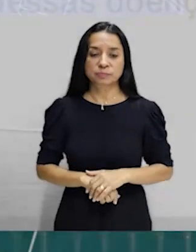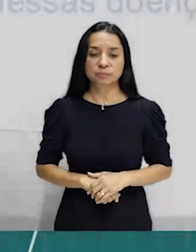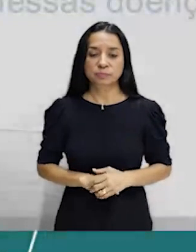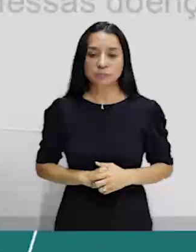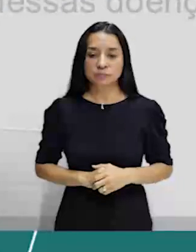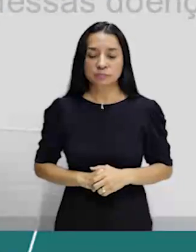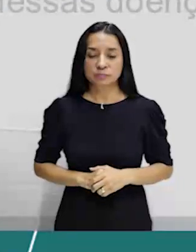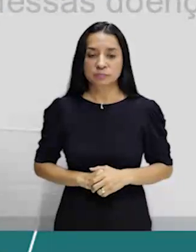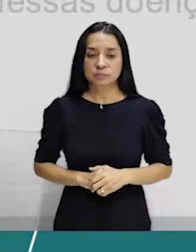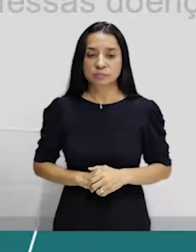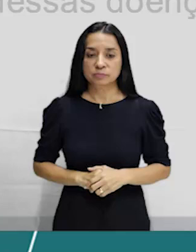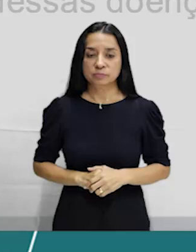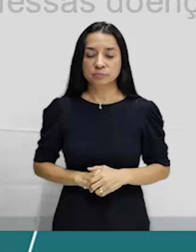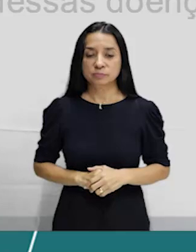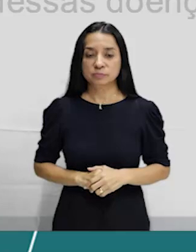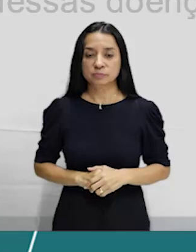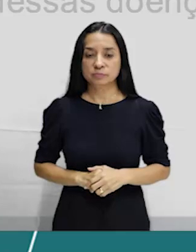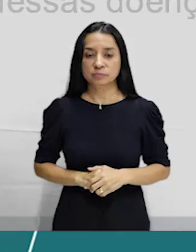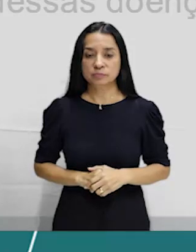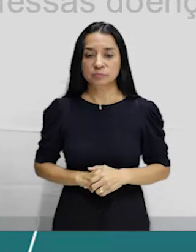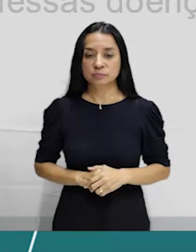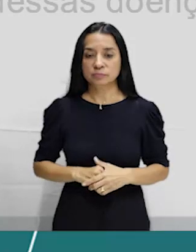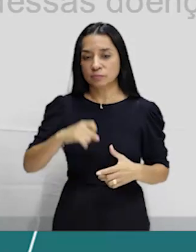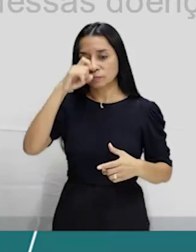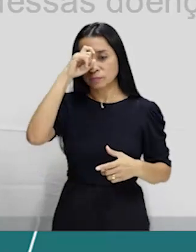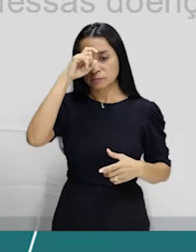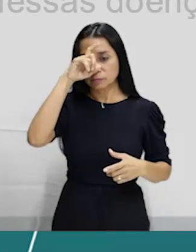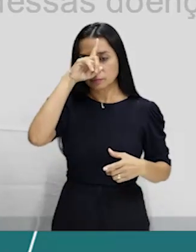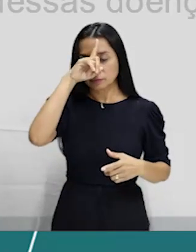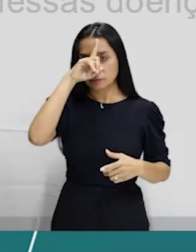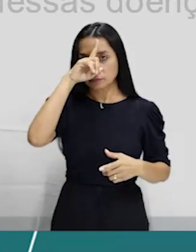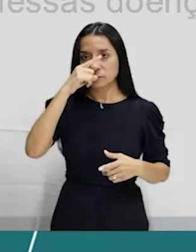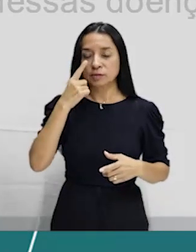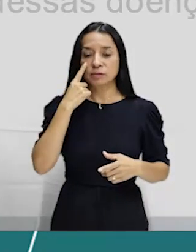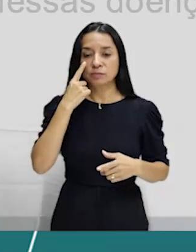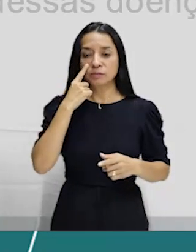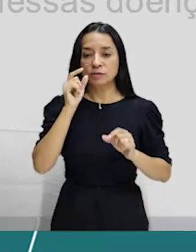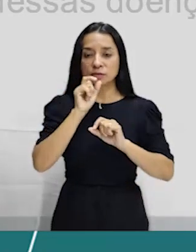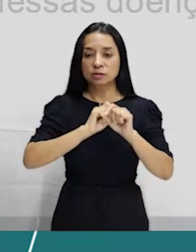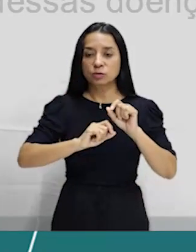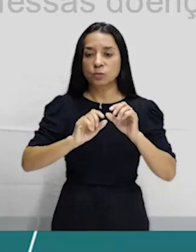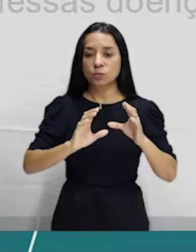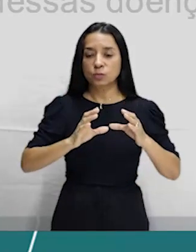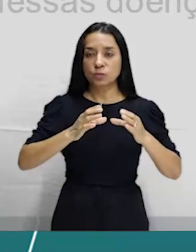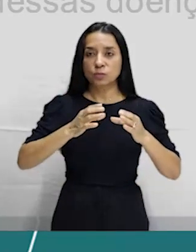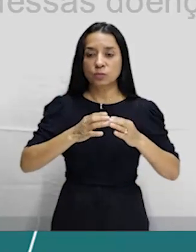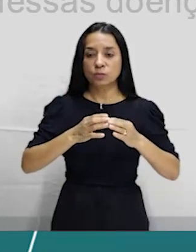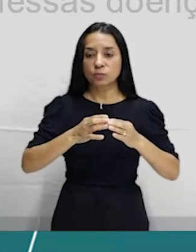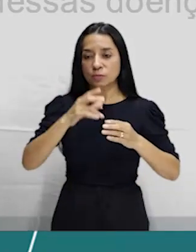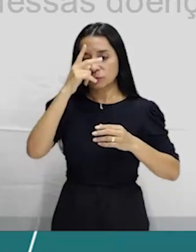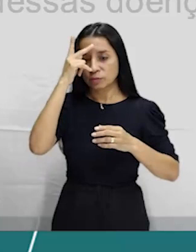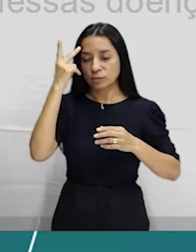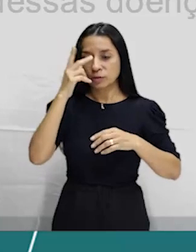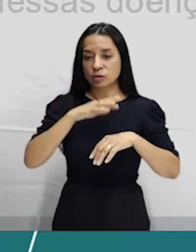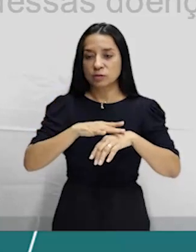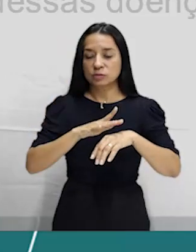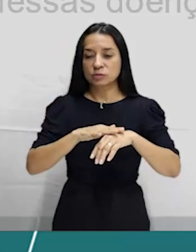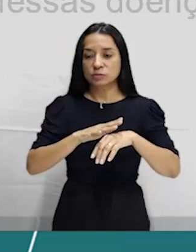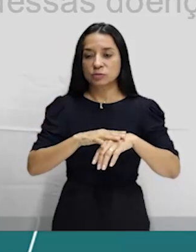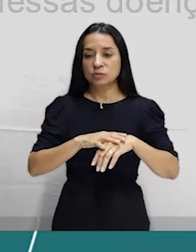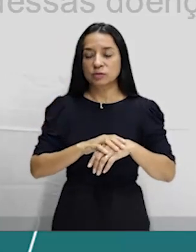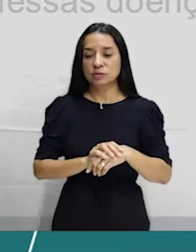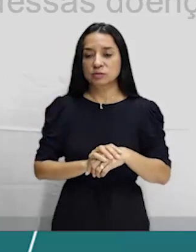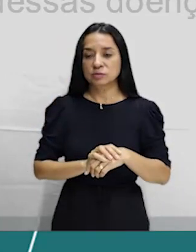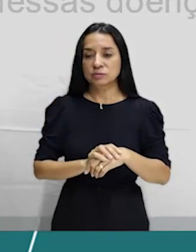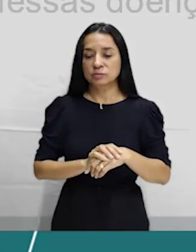vamos lá, diz o seguinte. Uma clínica verificou que, no grupo de pacientes atendidos durante o